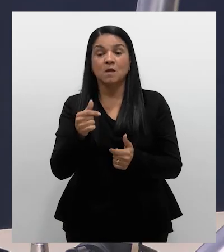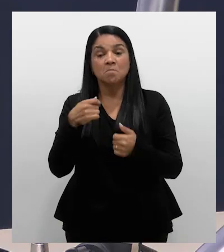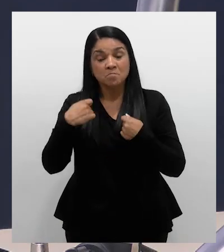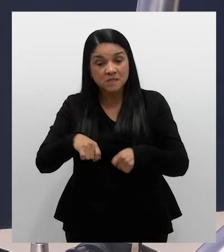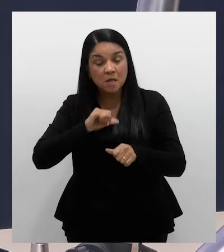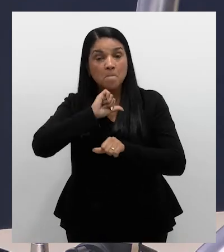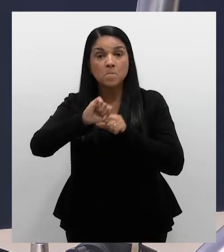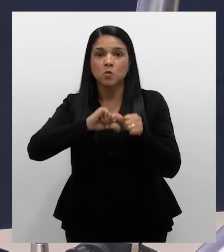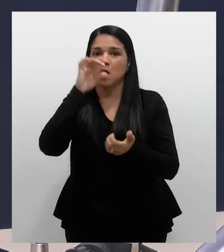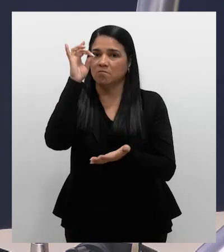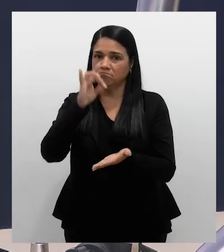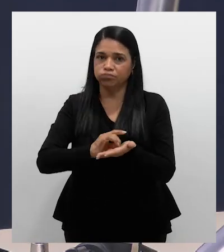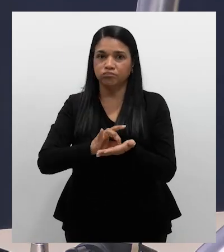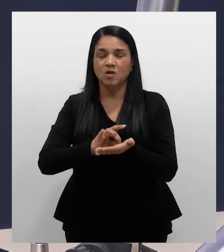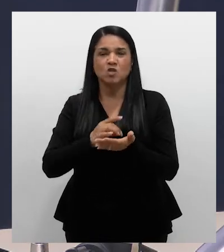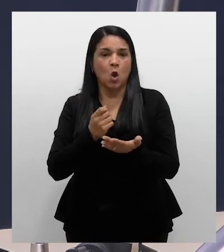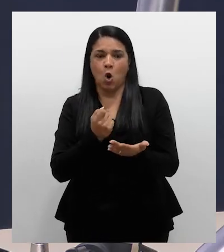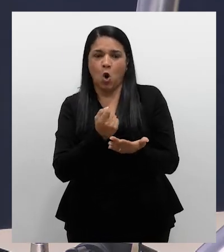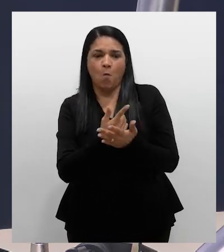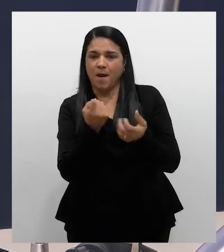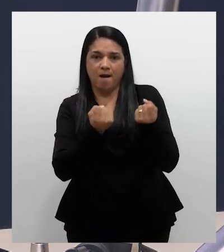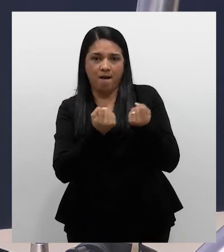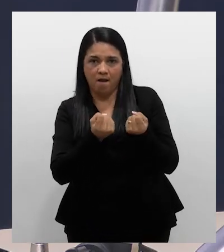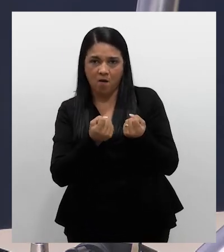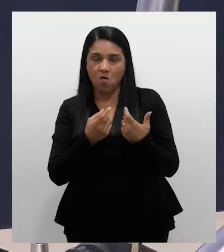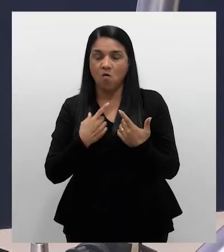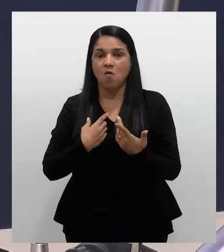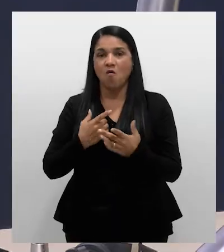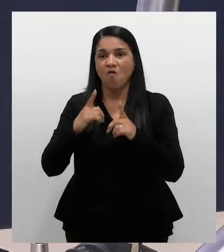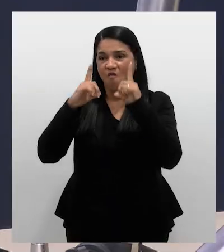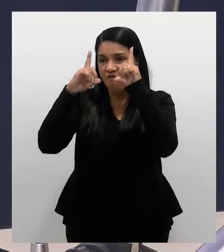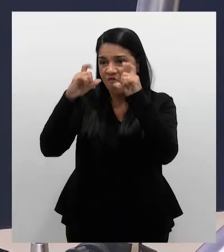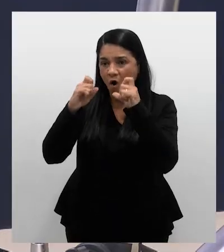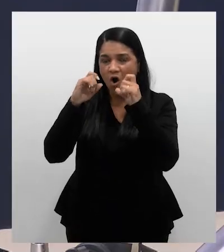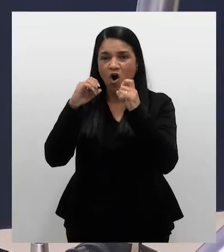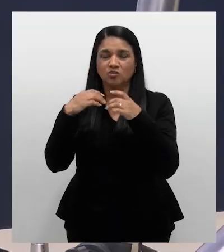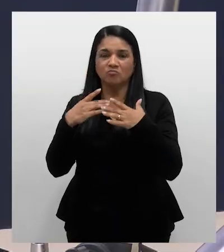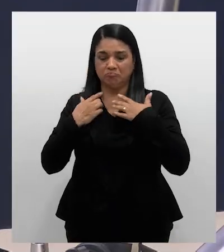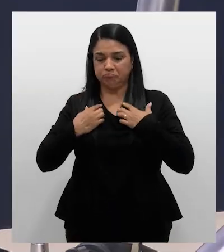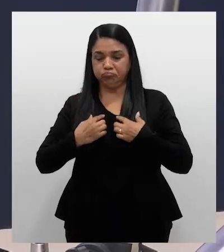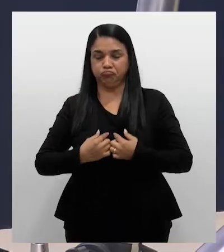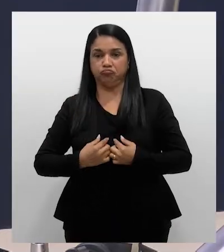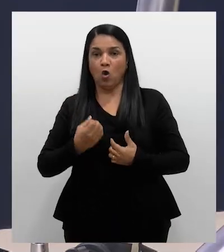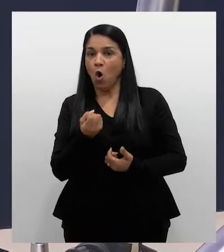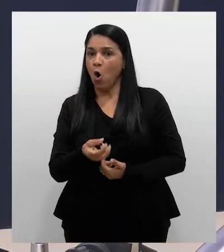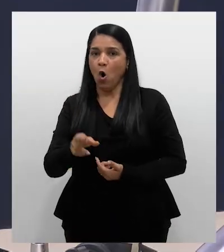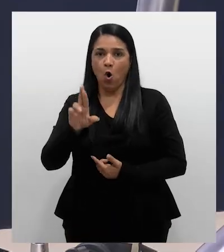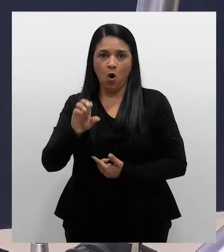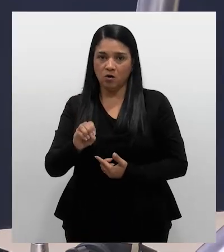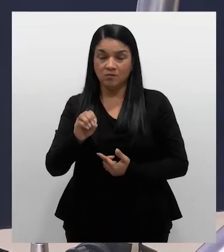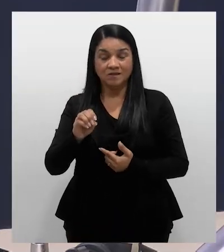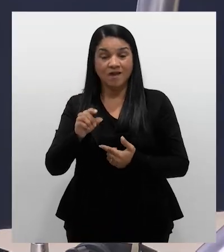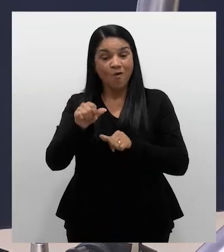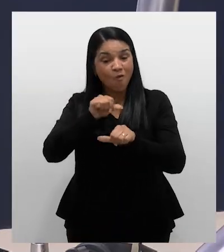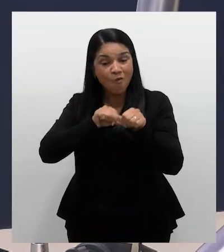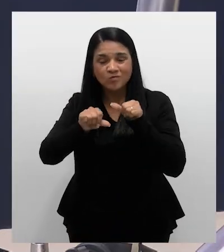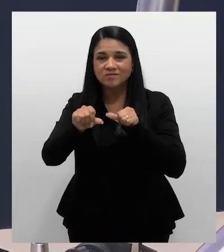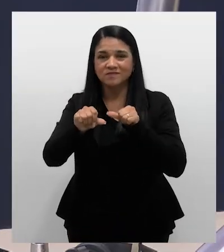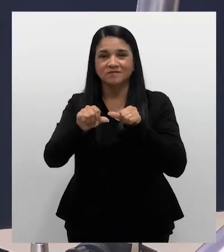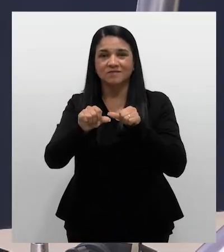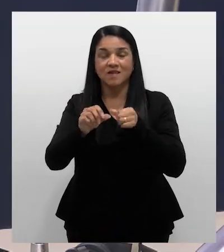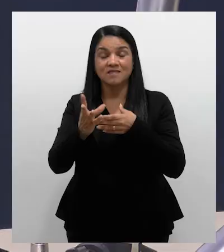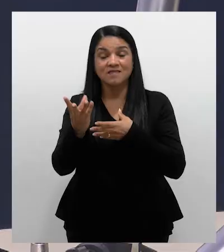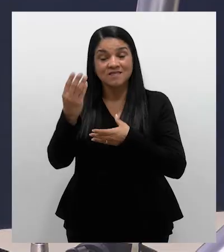não temos acesso. Para mudar a realidade, não é simplesmente comprar um carro, não é simplesmente postar foto um cordão de ouro. É o contrário. É